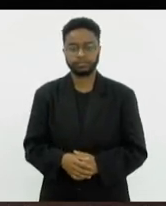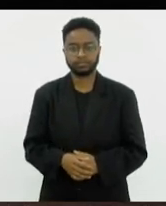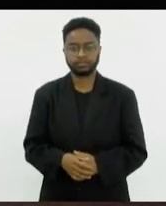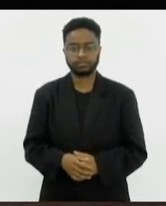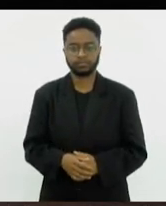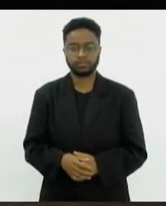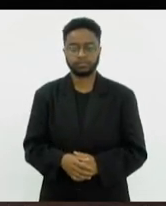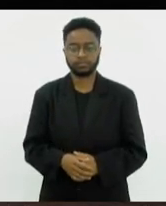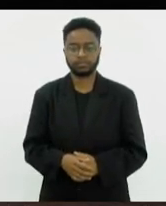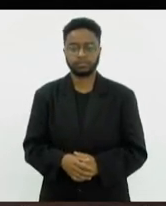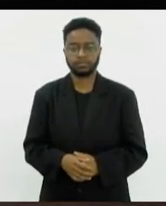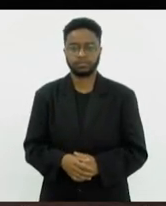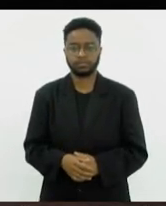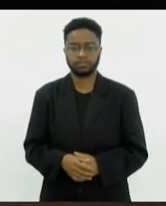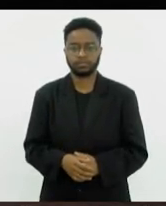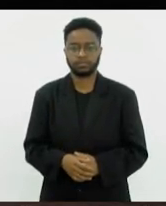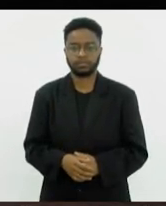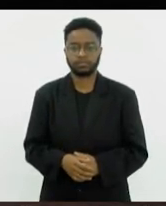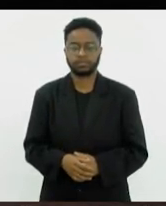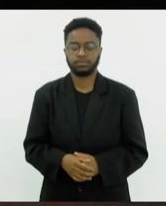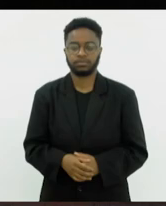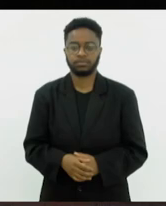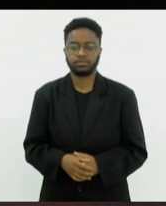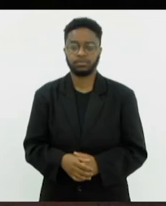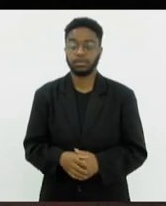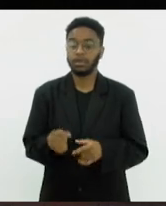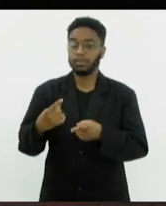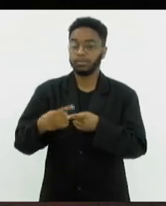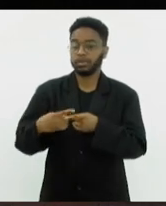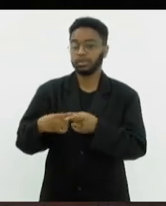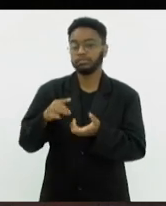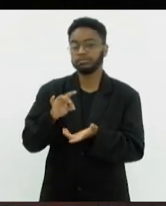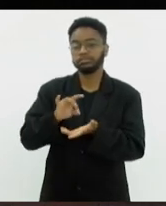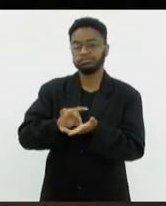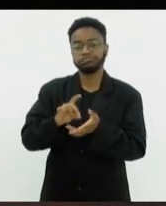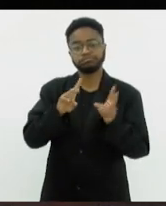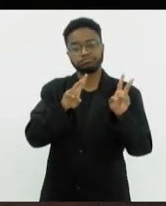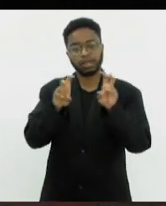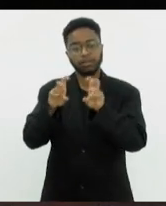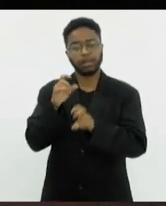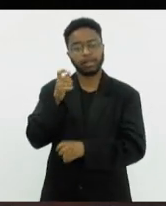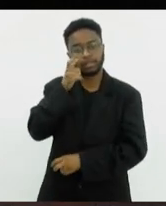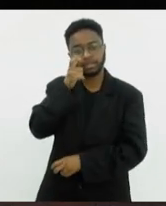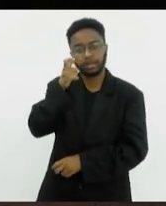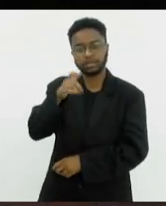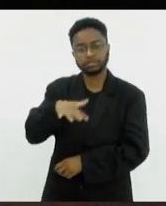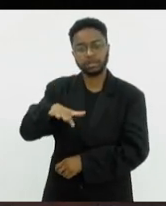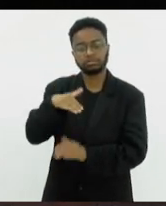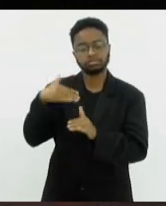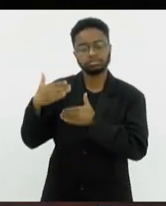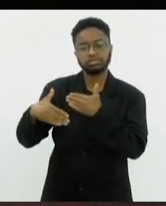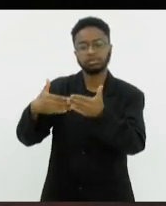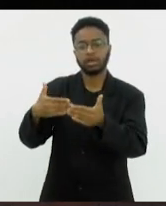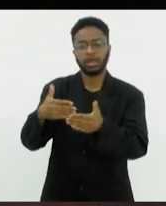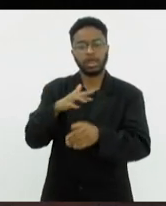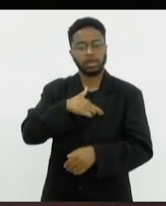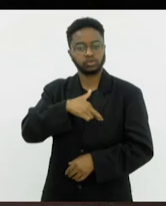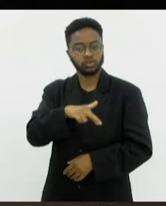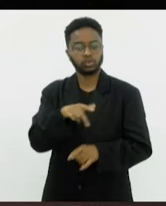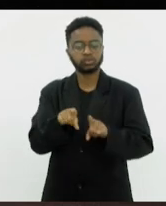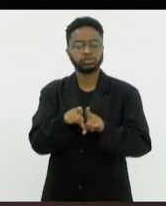ponto interessante, né, do desenvolvimento religioso, artístico. Né?